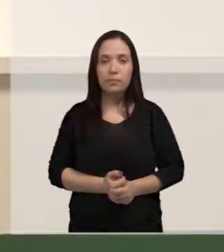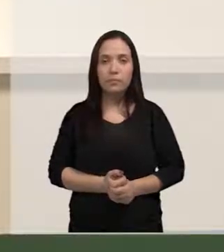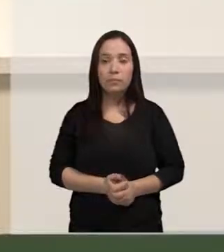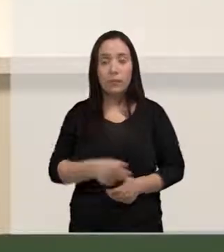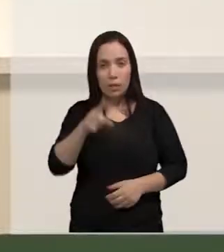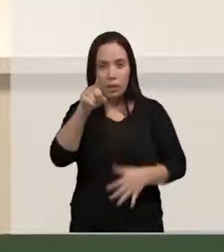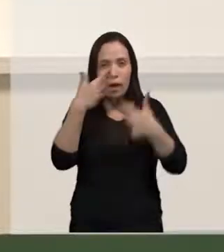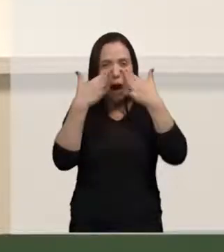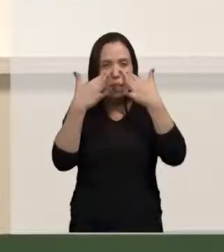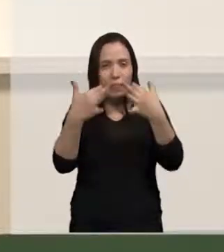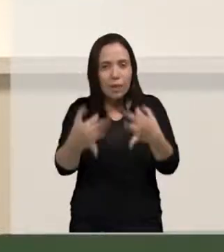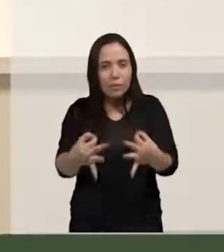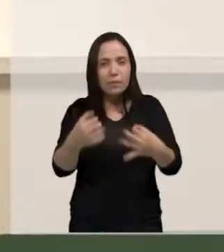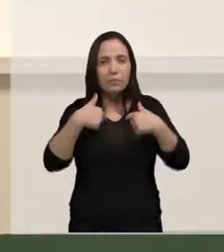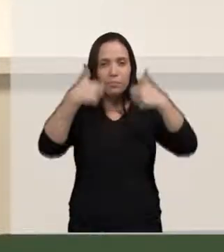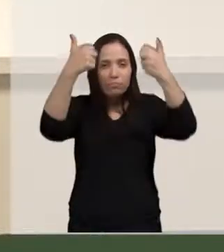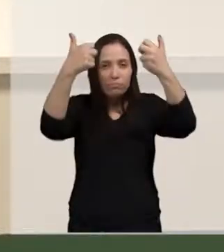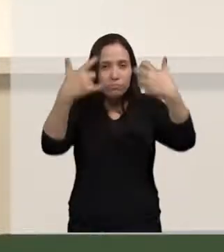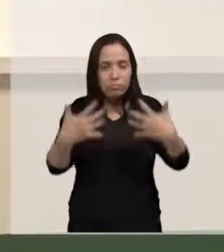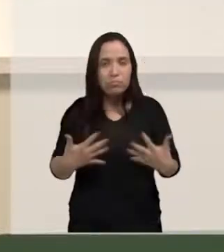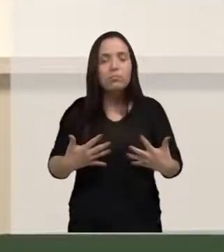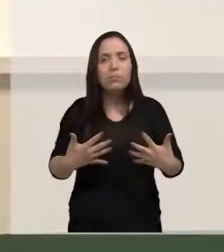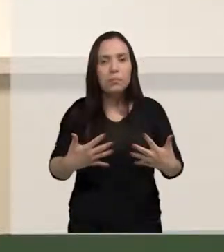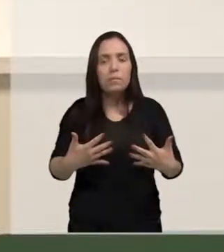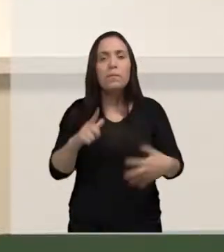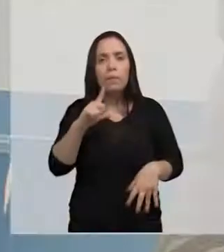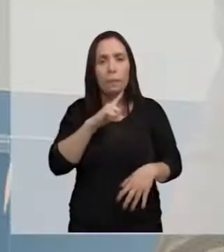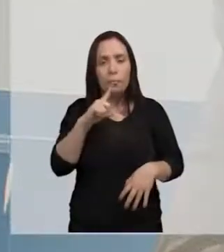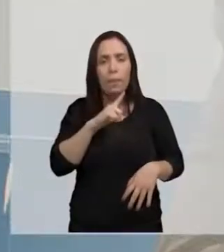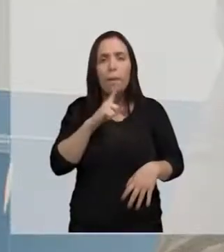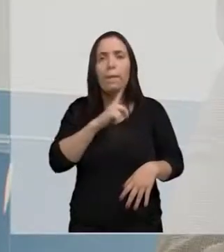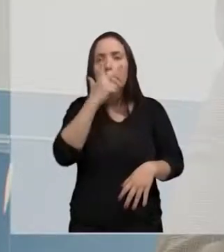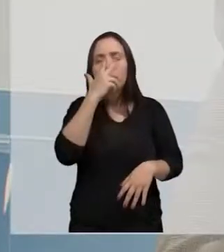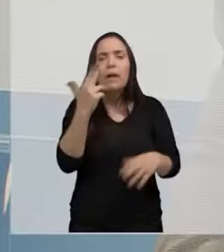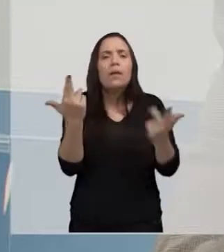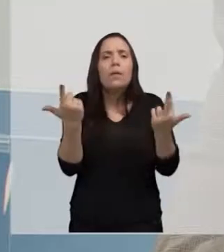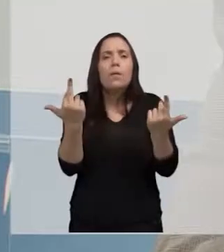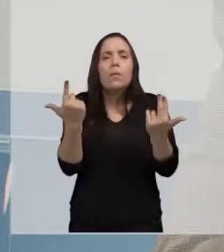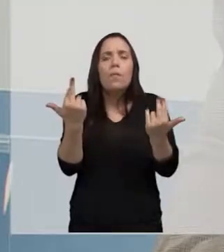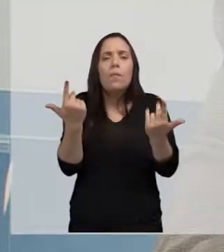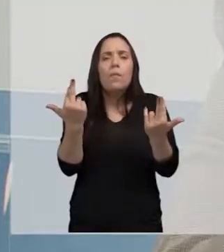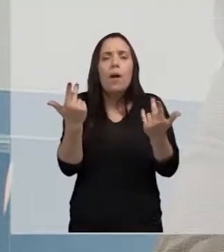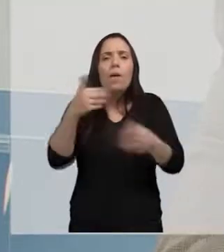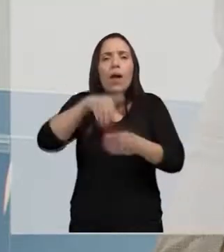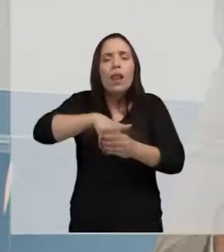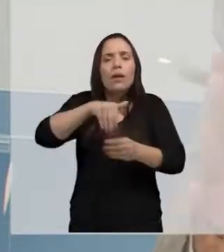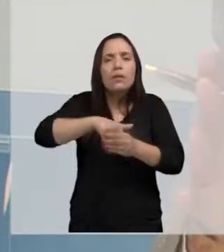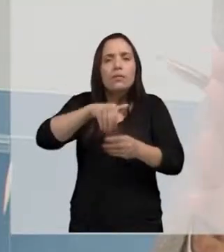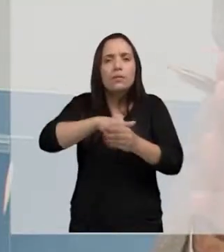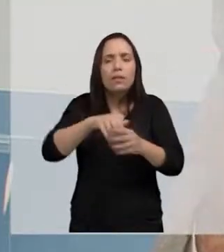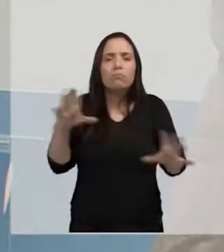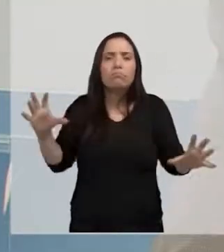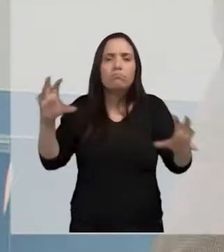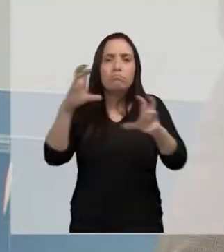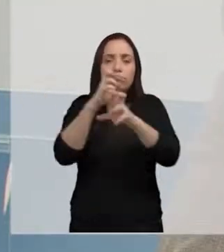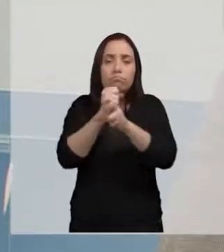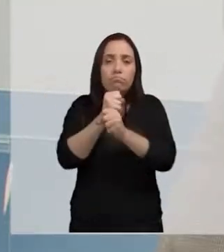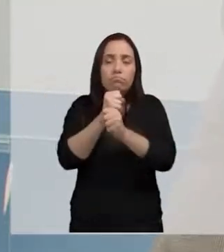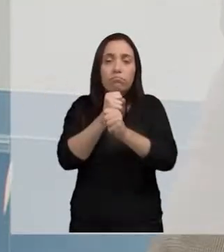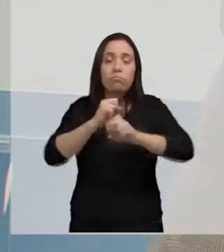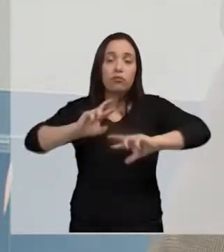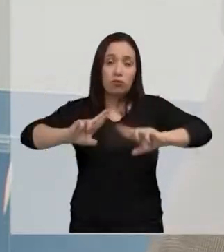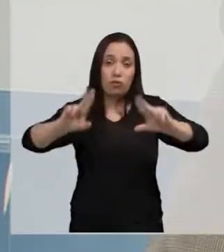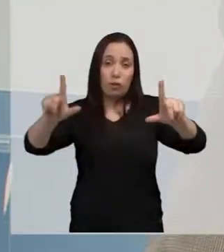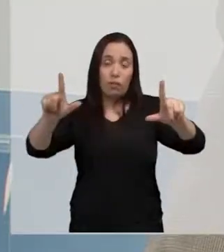Se você prestou atenção, está quase no mesmo patamar da eleição aí, né Luiz? Quase, é o mesmo. Só lembrando que a diferença entre os